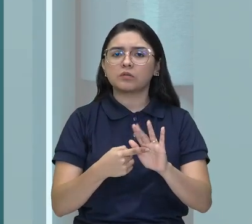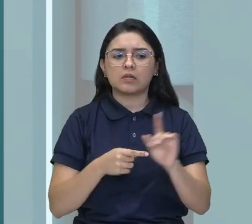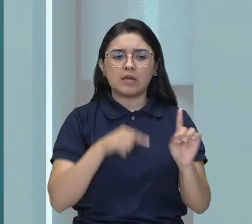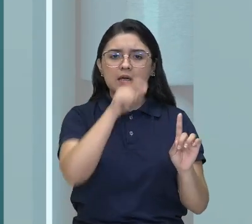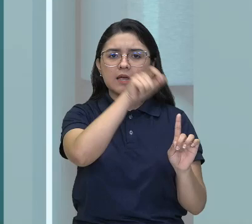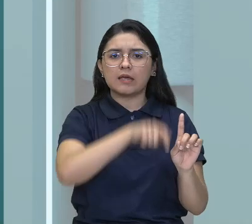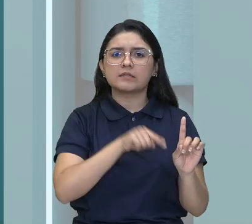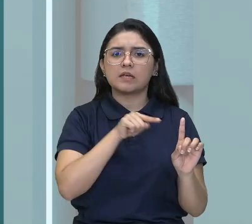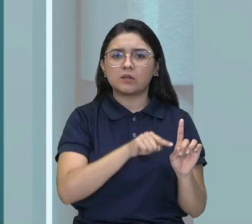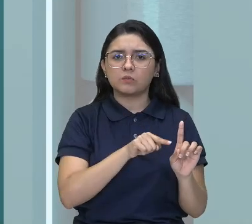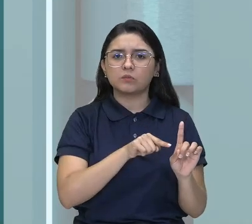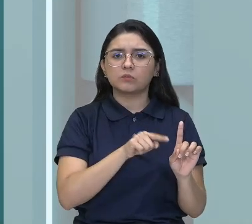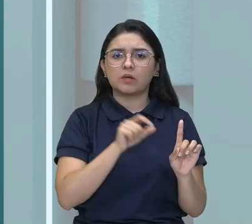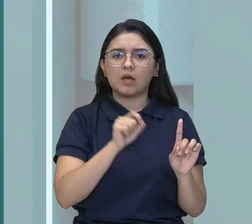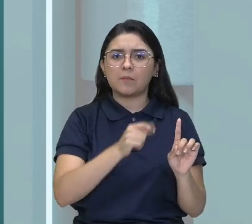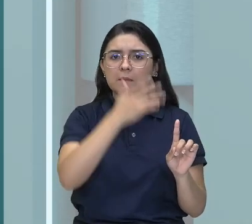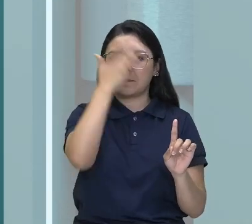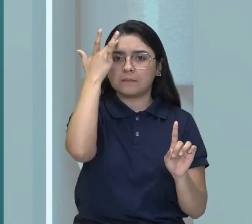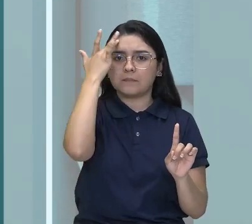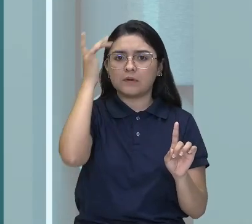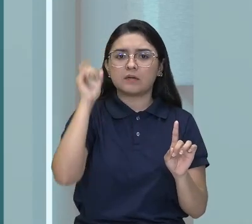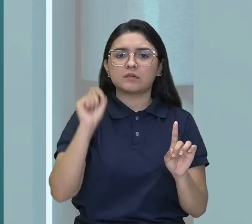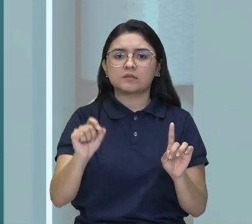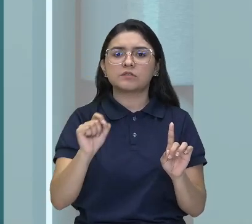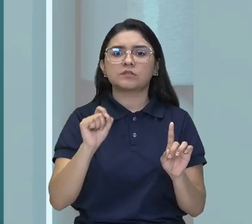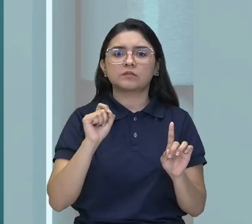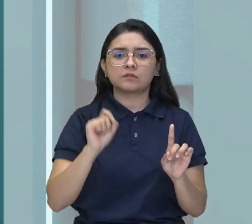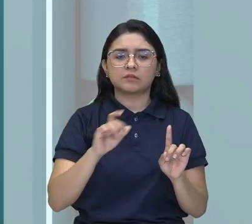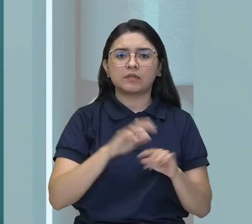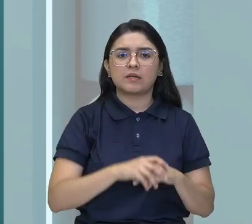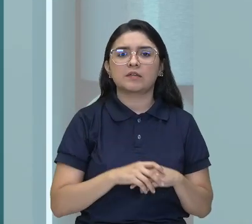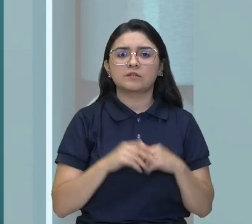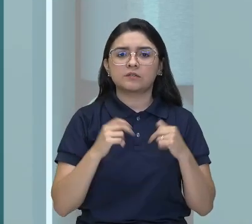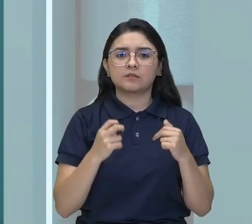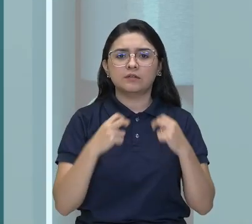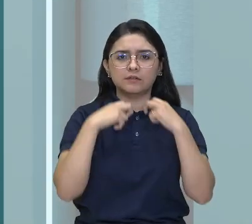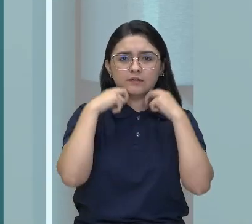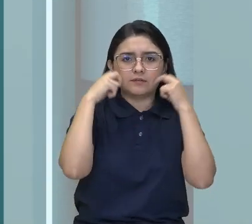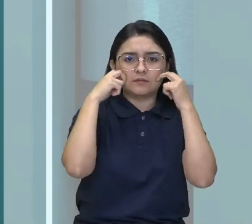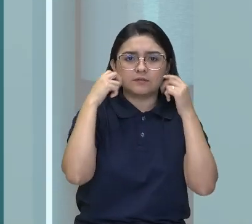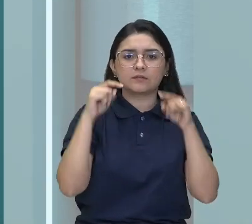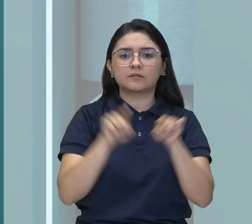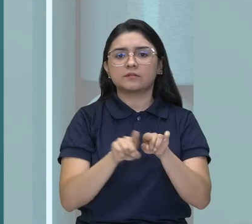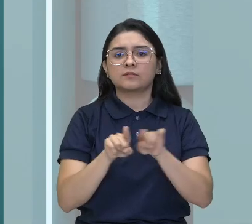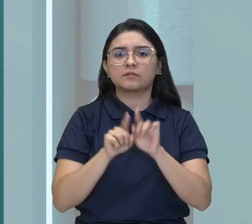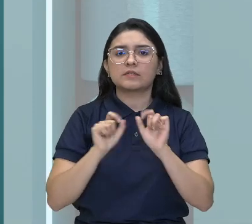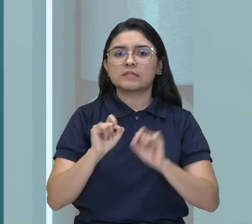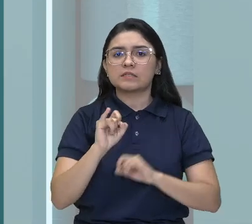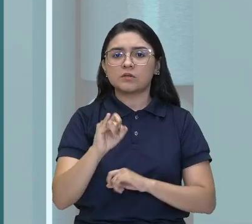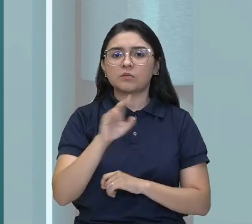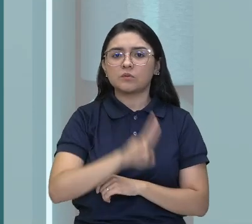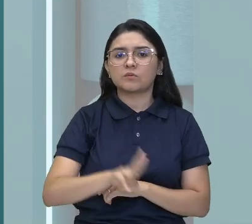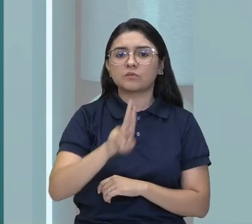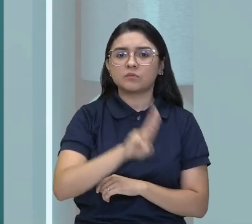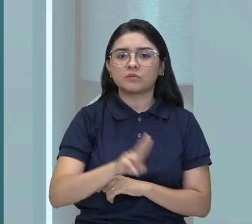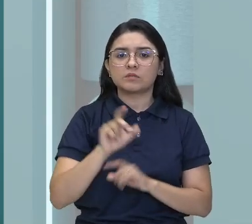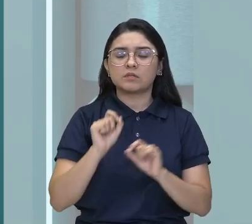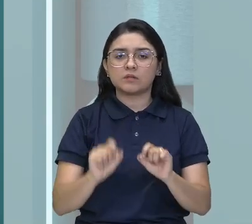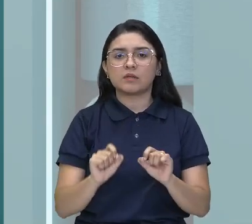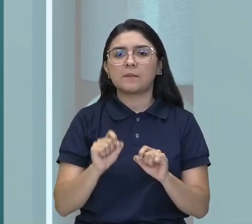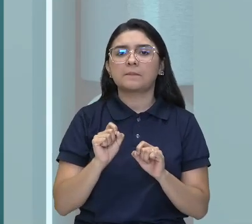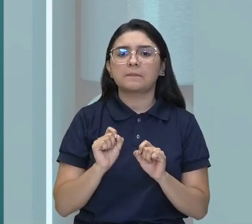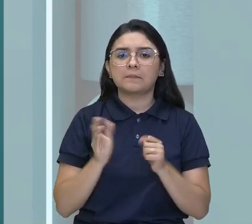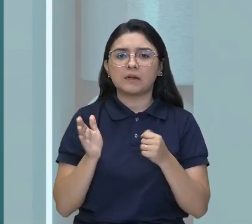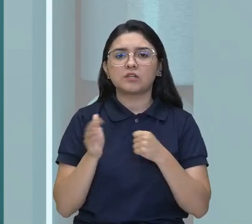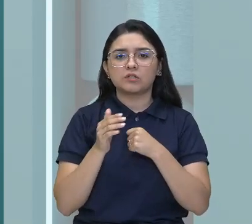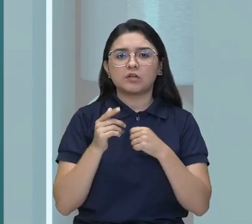lá atrás é uma pessoa super tímida e que ele usa esses artifícios para esconder